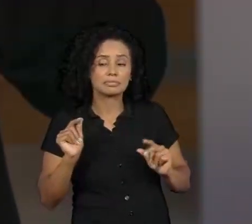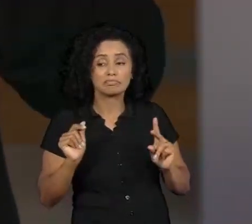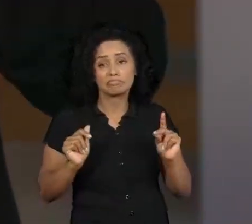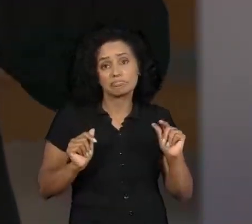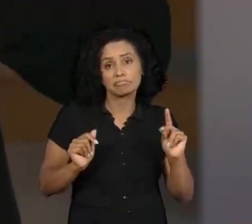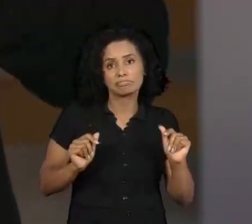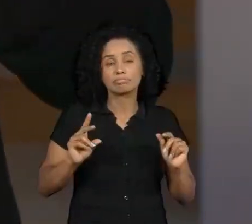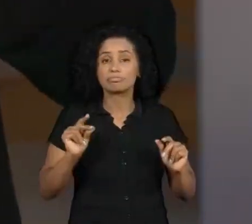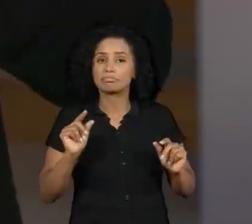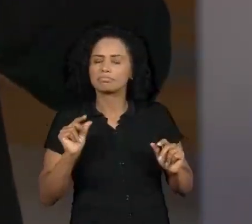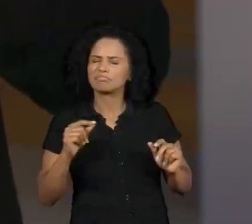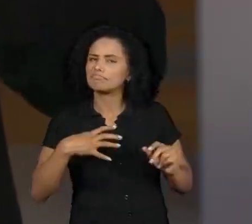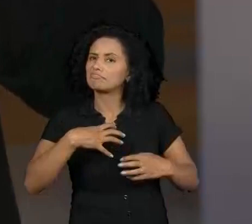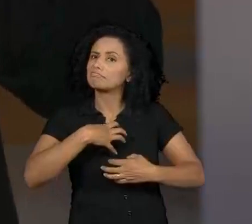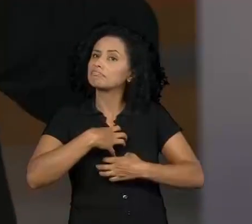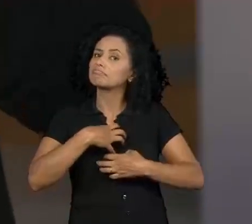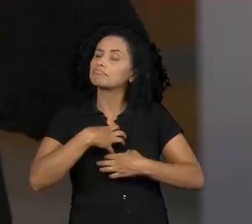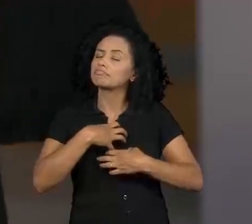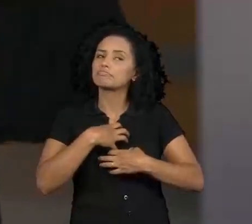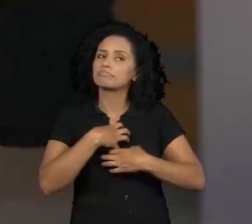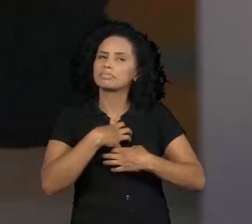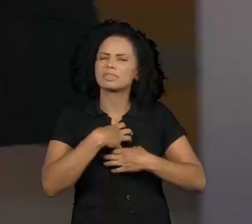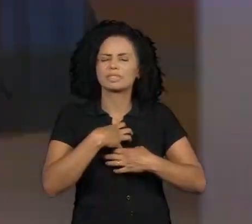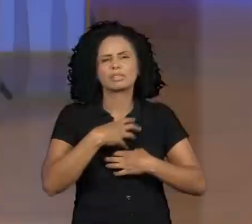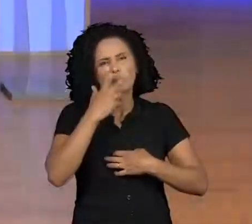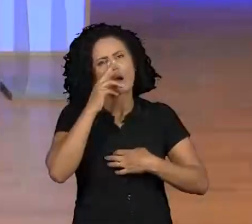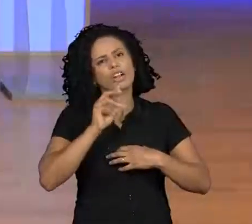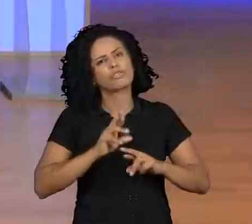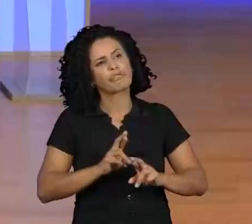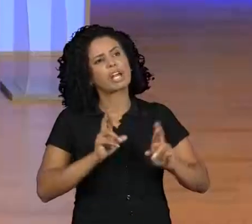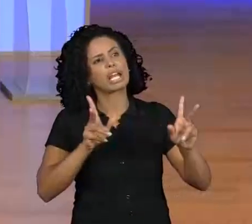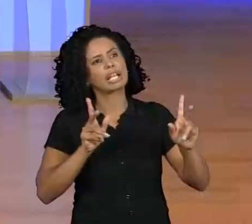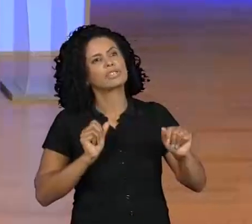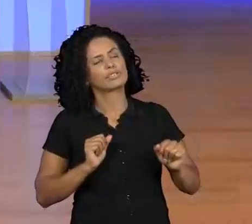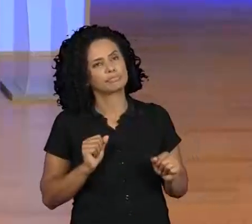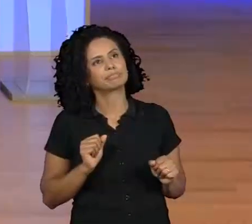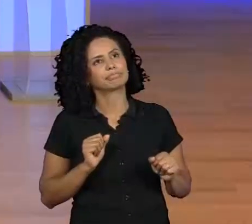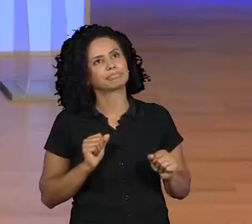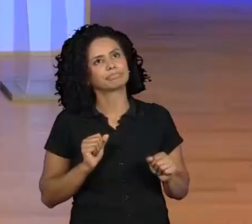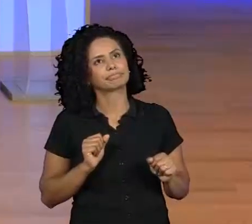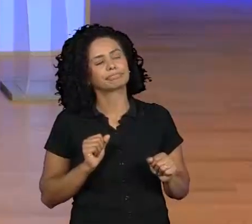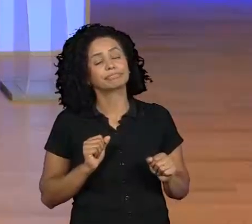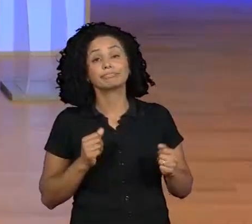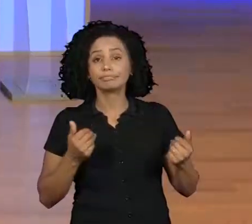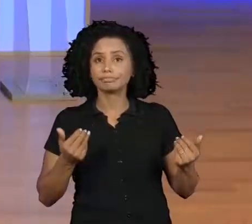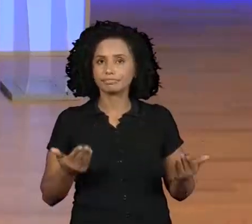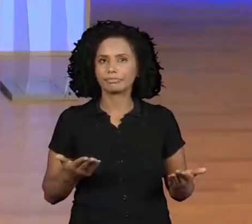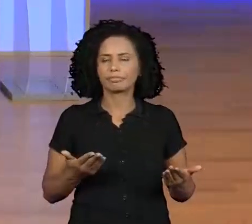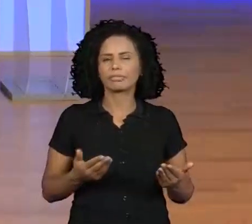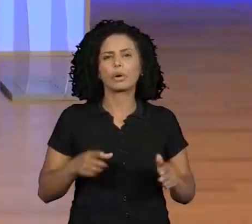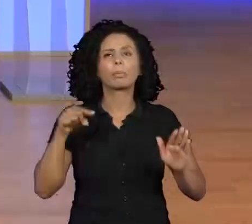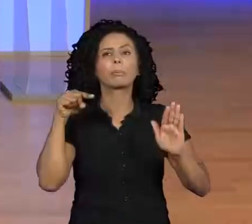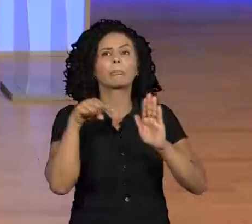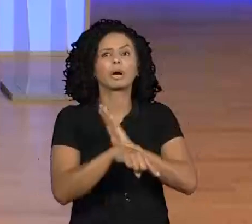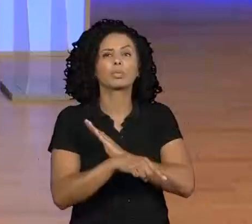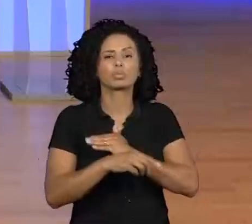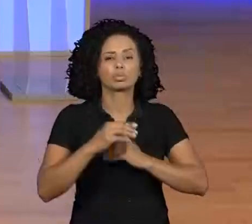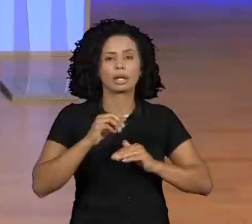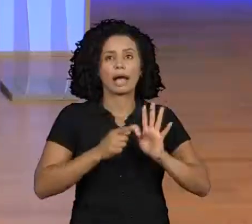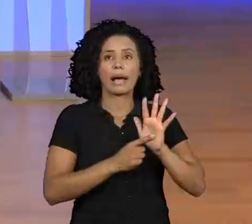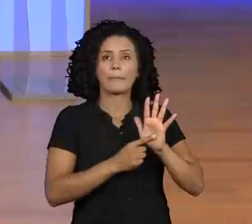É um pouco diferente também. É um pouco diferente. Mas, enfim, e o bater a mão no peito,